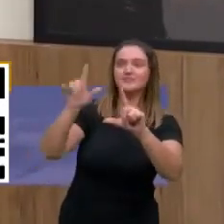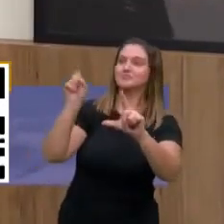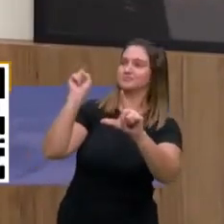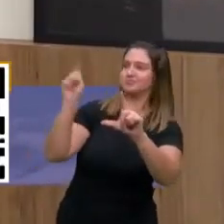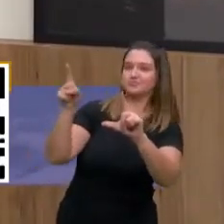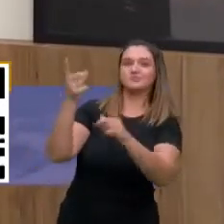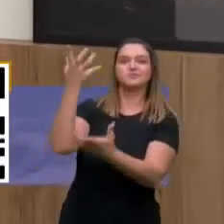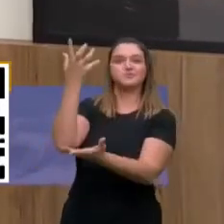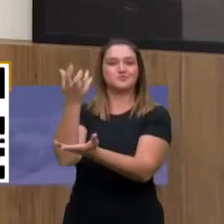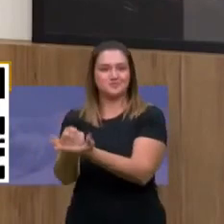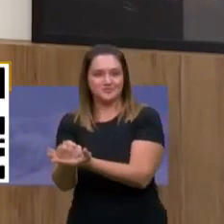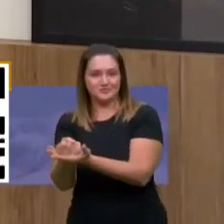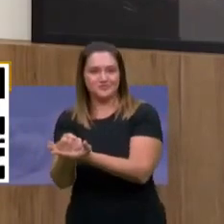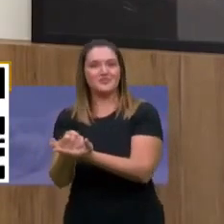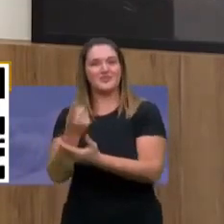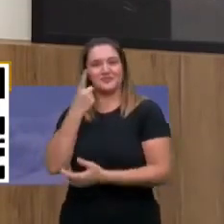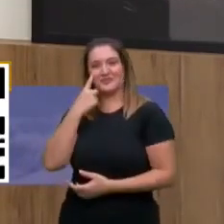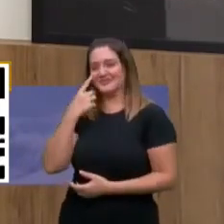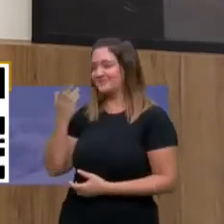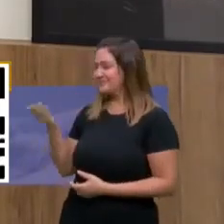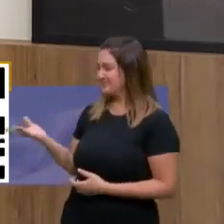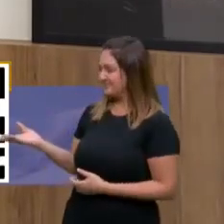estudo. É só acessar